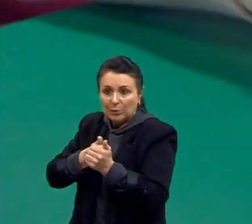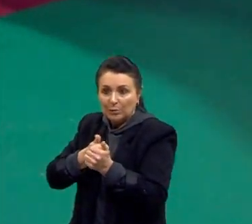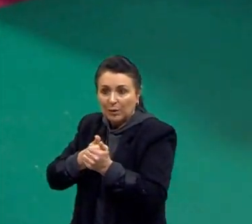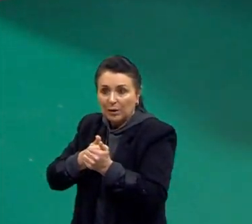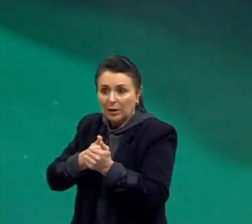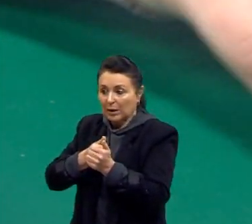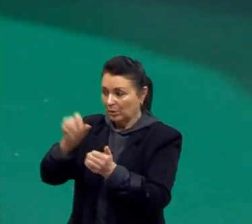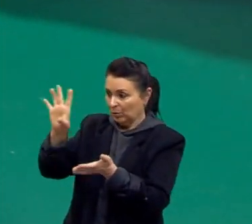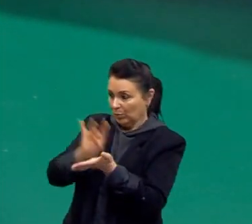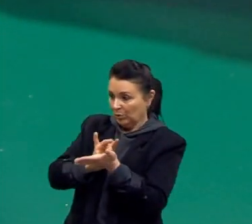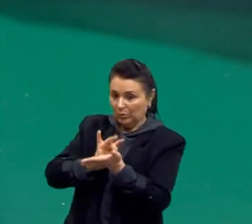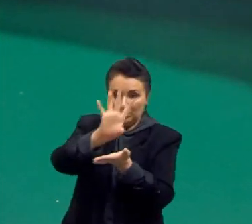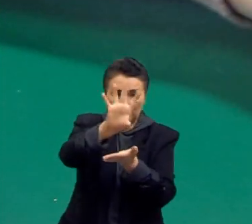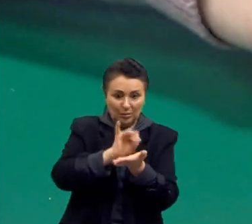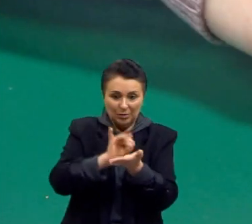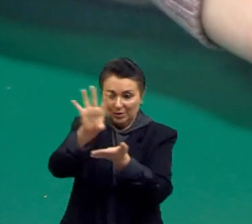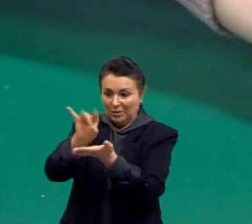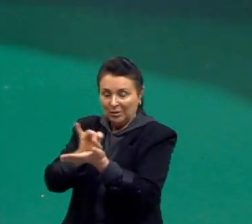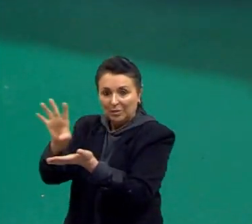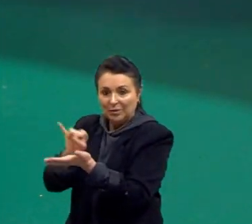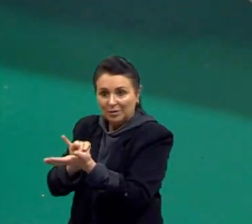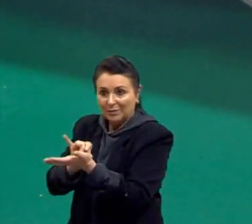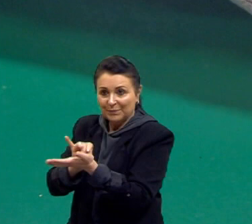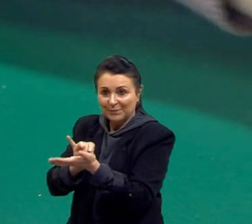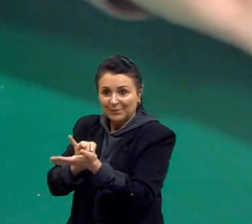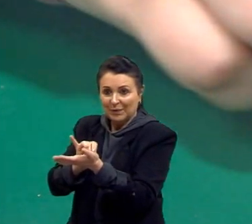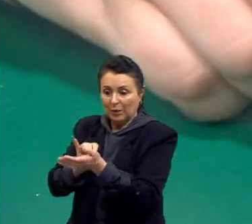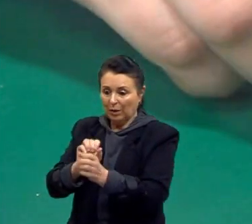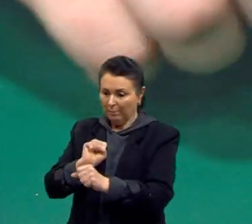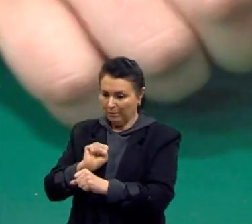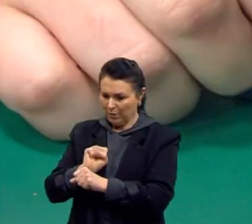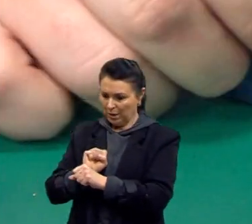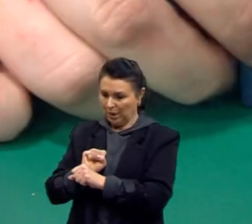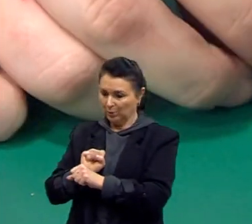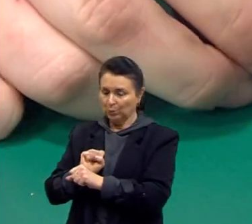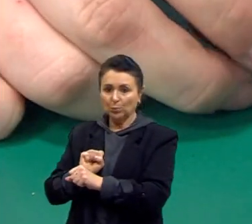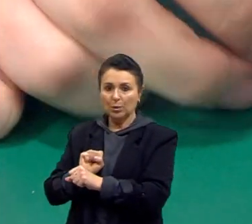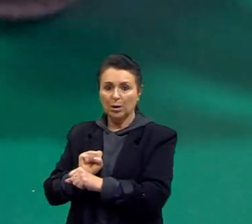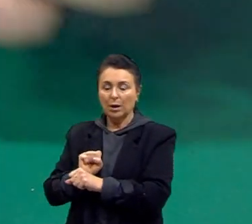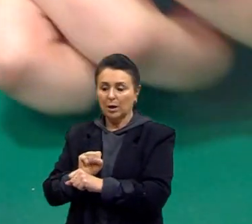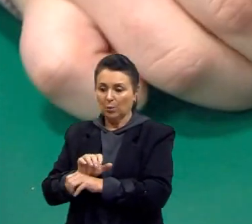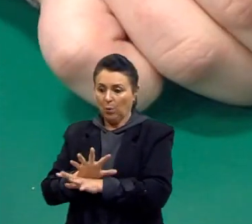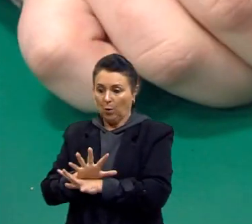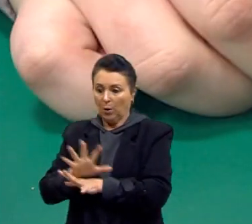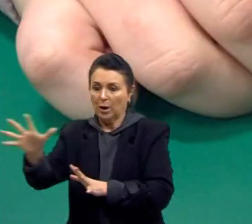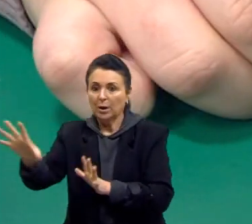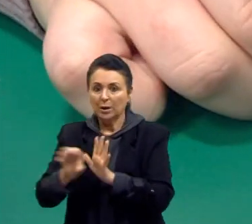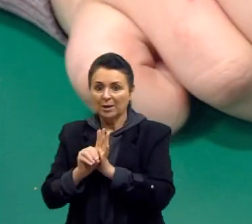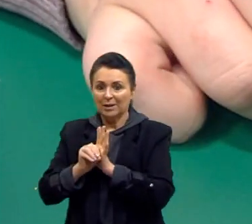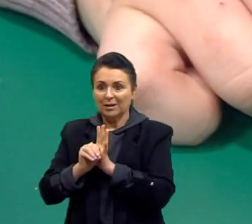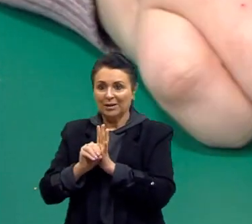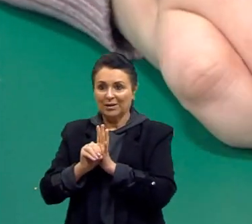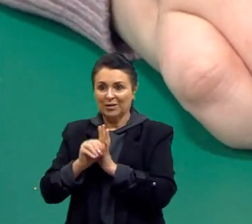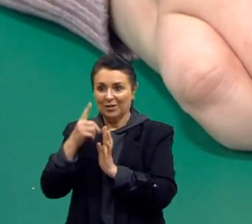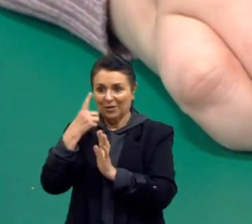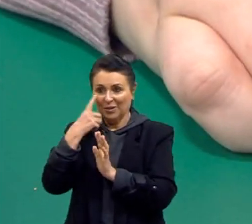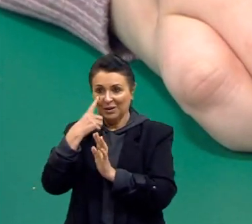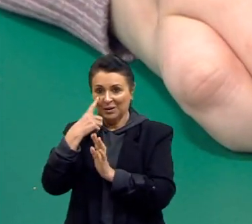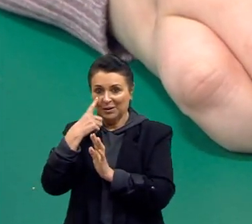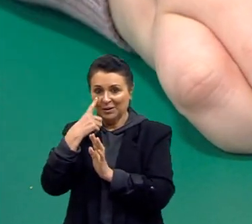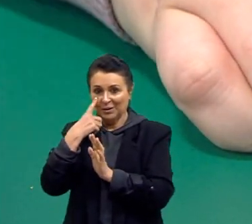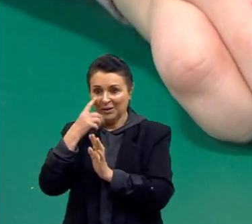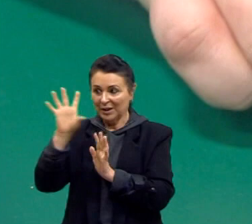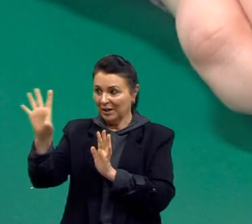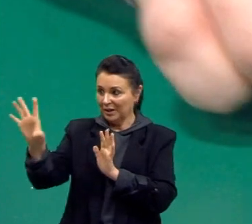ó o meu Olha ele tava paradinho aqui em cima da mesa soltei e eu vou para cima esse outro aqui dele ó